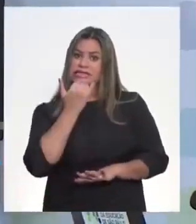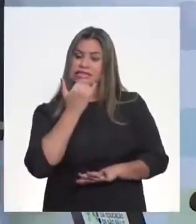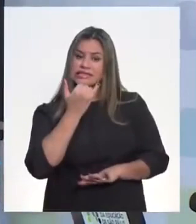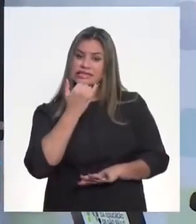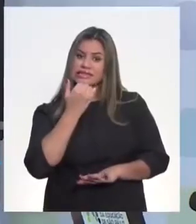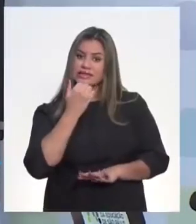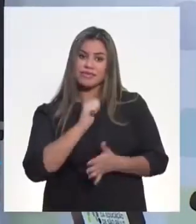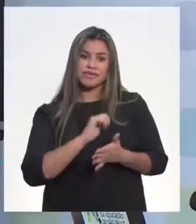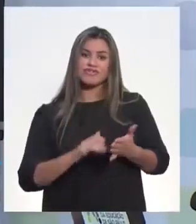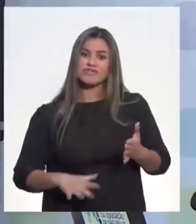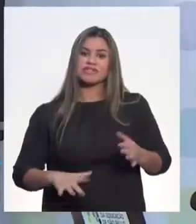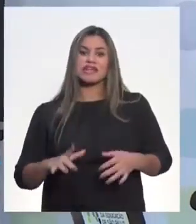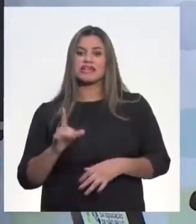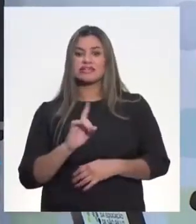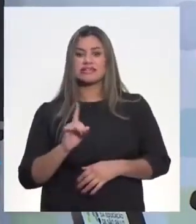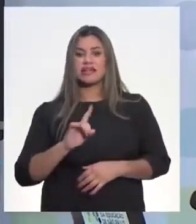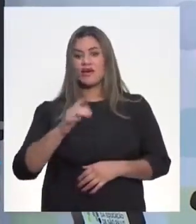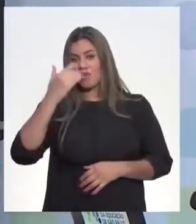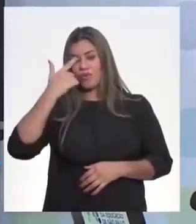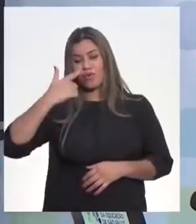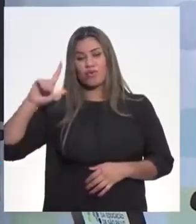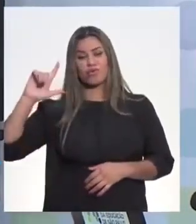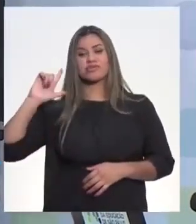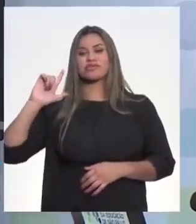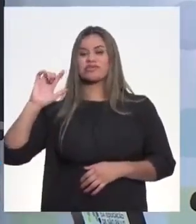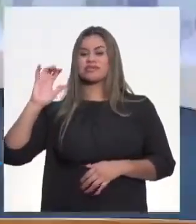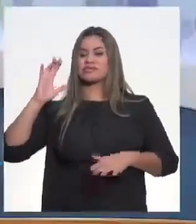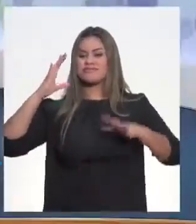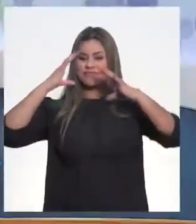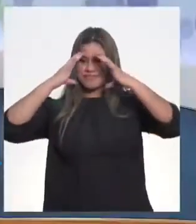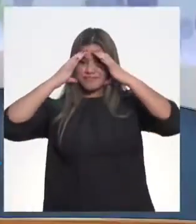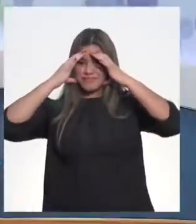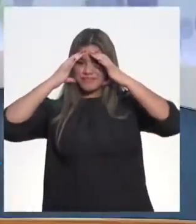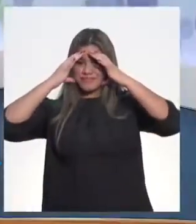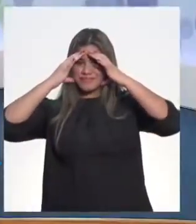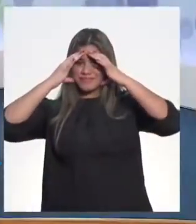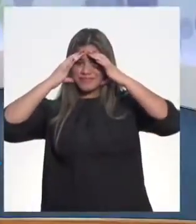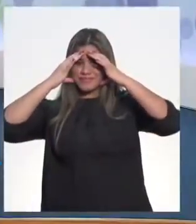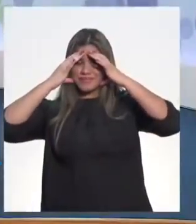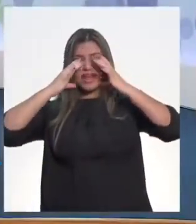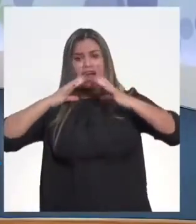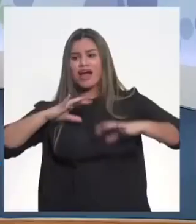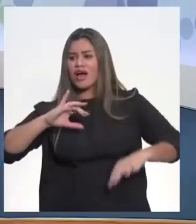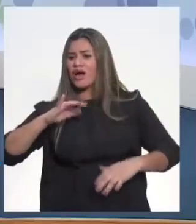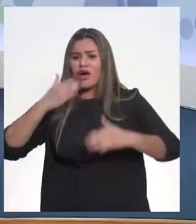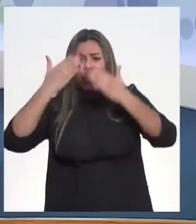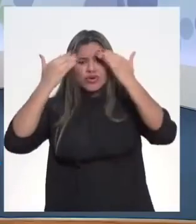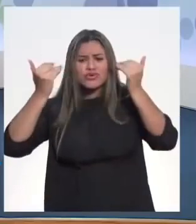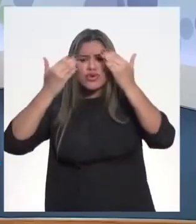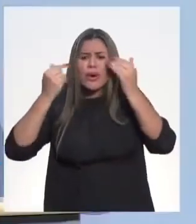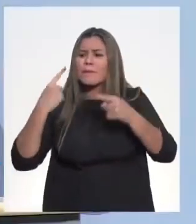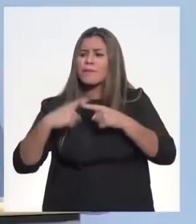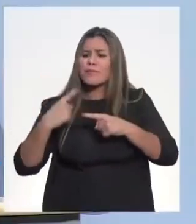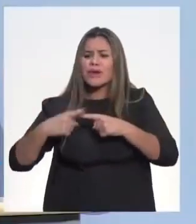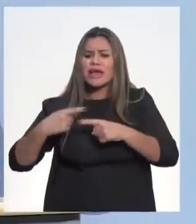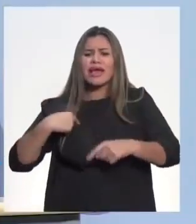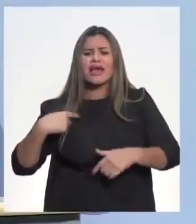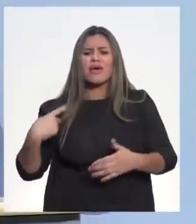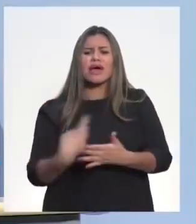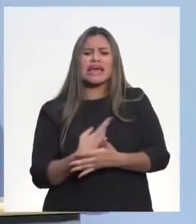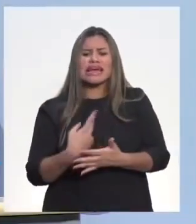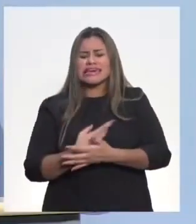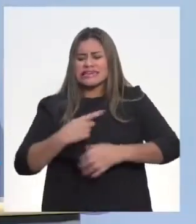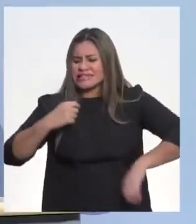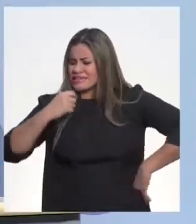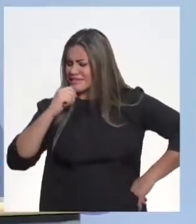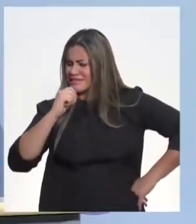eu. Eu já estava pensando na atividade. Ô, Jonas, o que aconteceu que hoje eu estou toda errada? Essa daí... Essa foi feia,